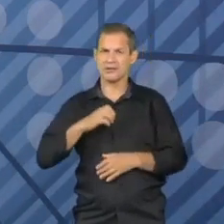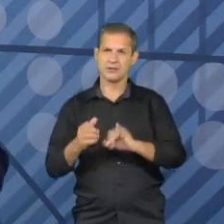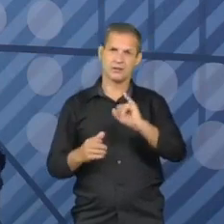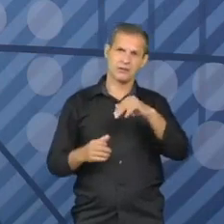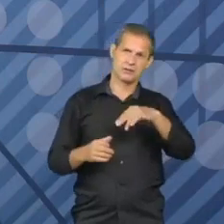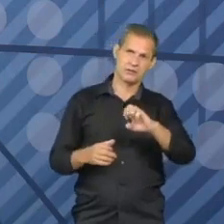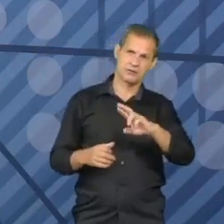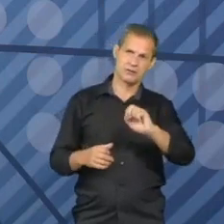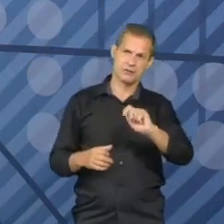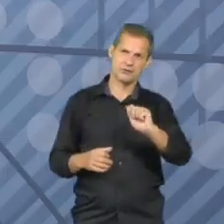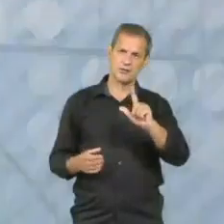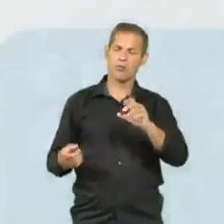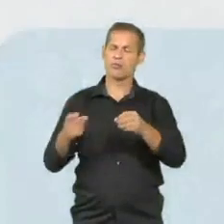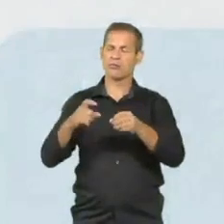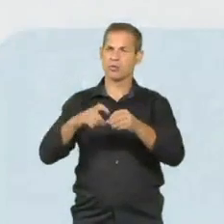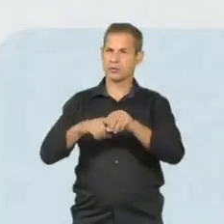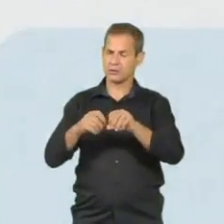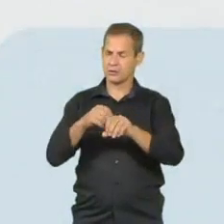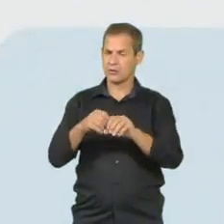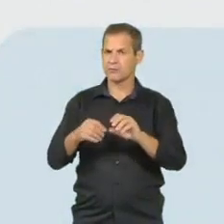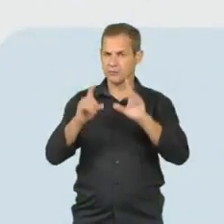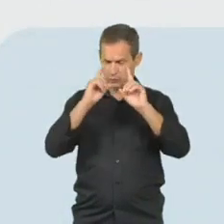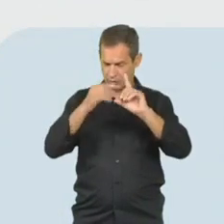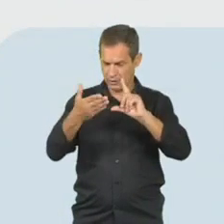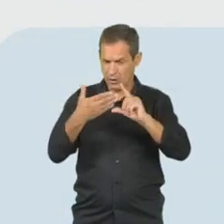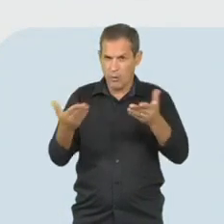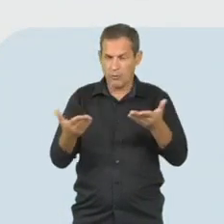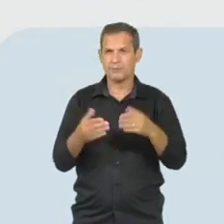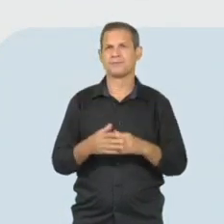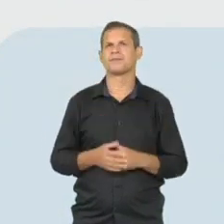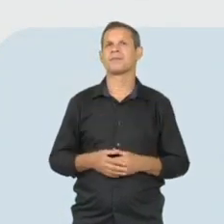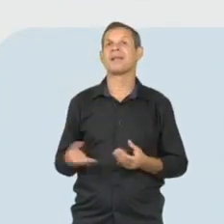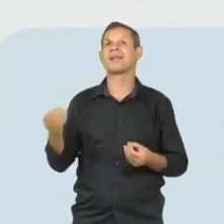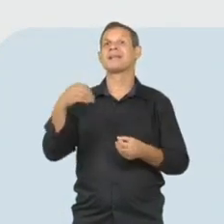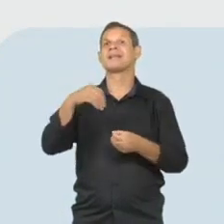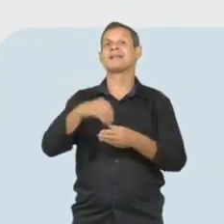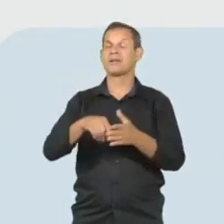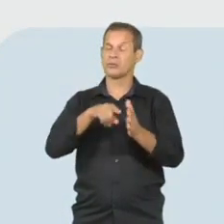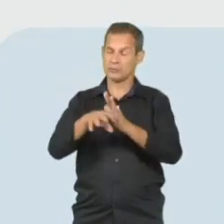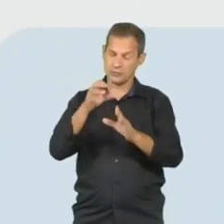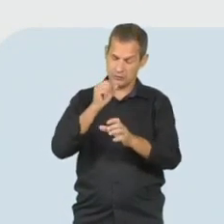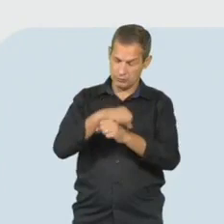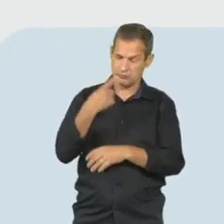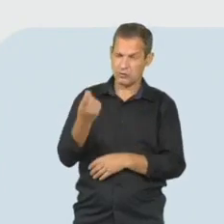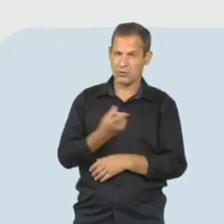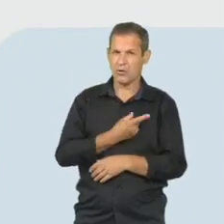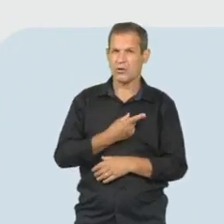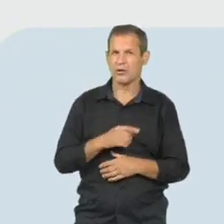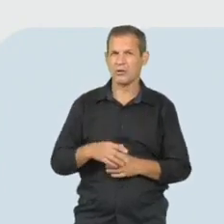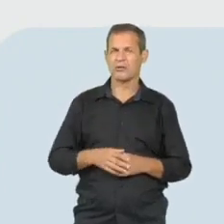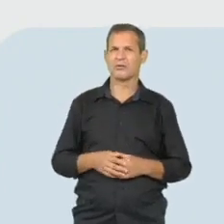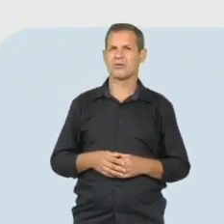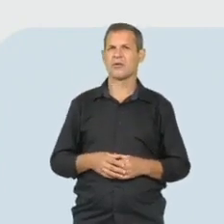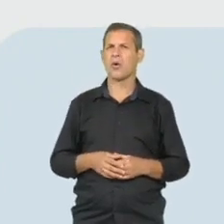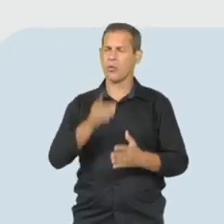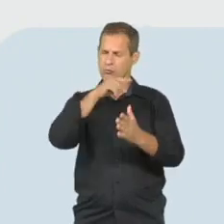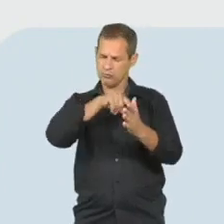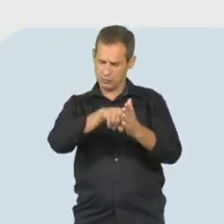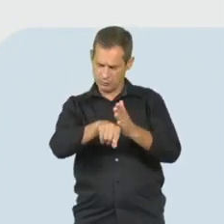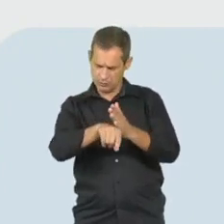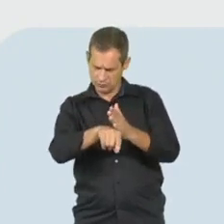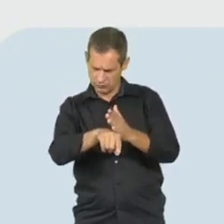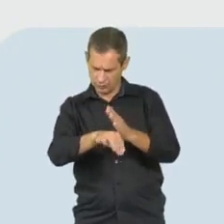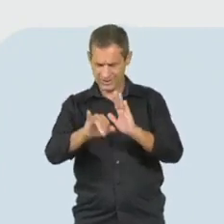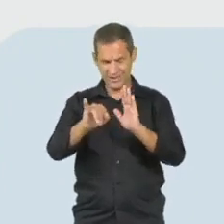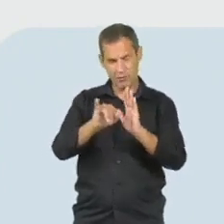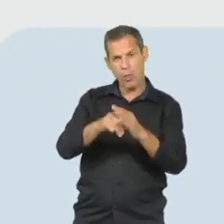inferencial. Continuando com os dados da nossa aula, dentro dessa probabilidade, nós vamos... Algumas perguntas que podem ser